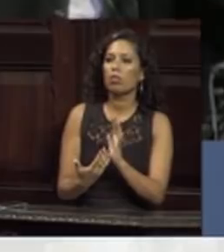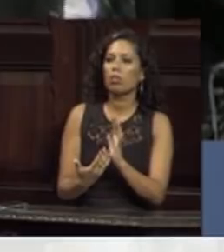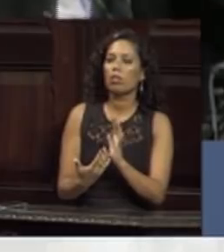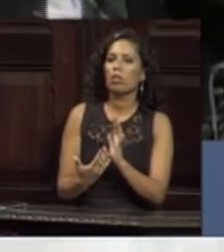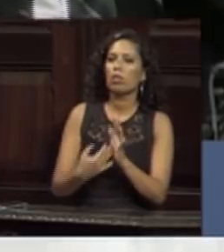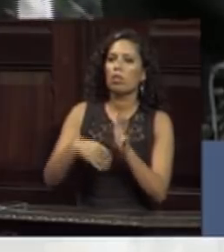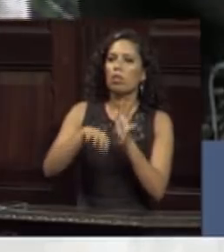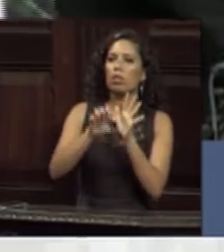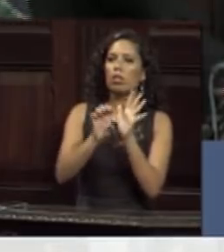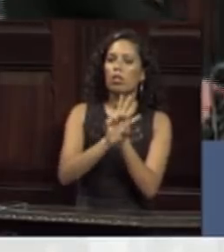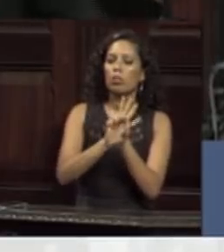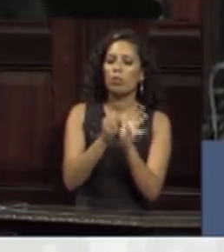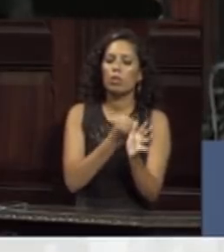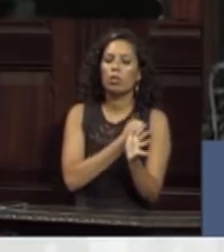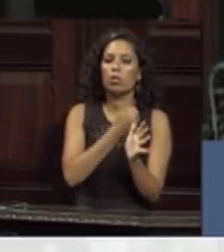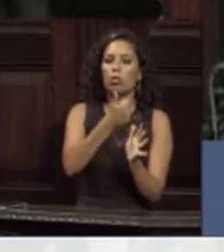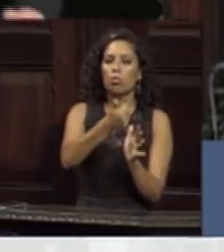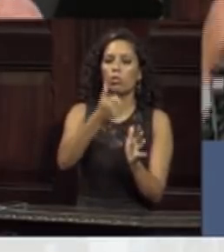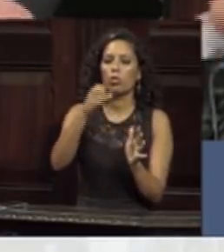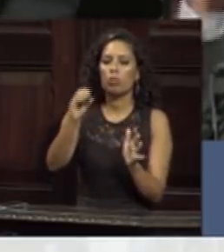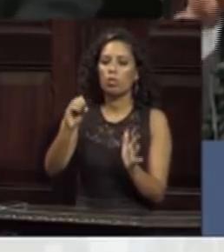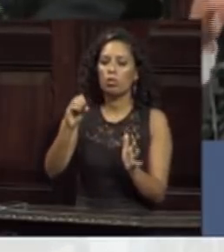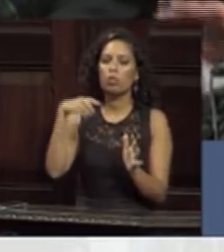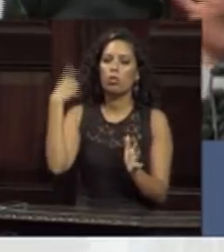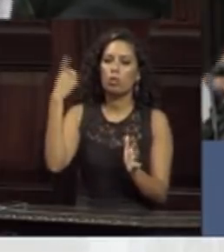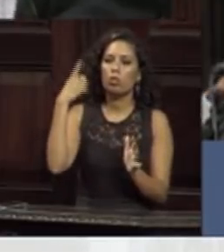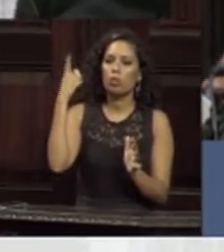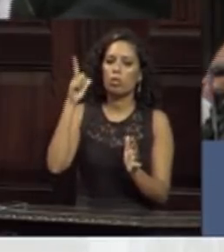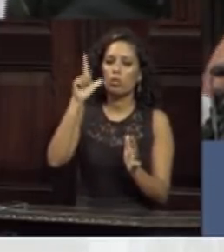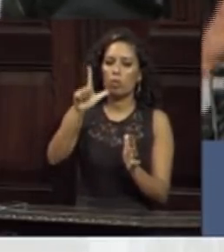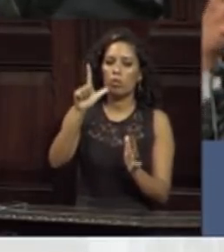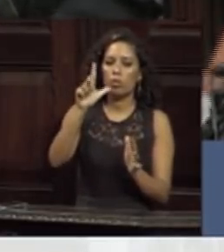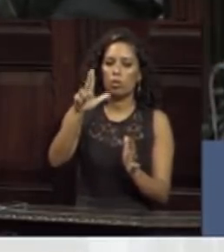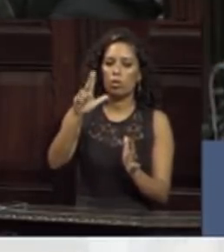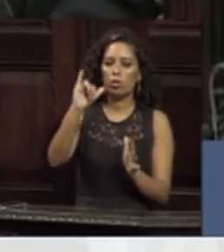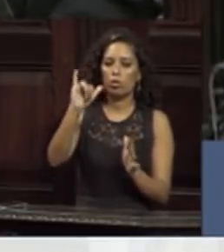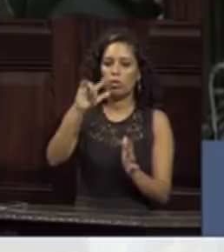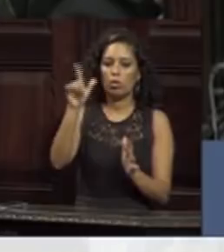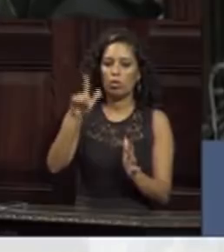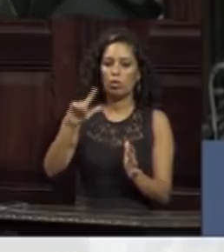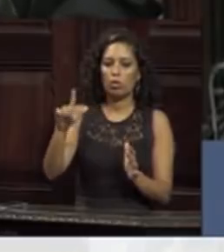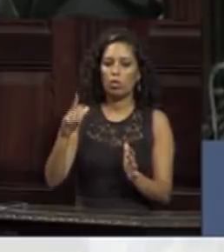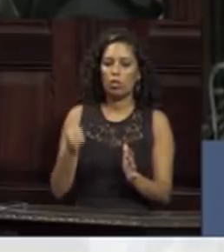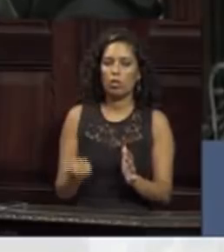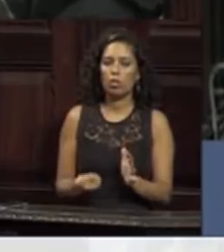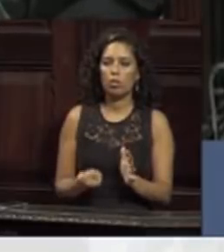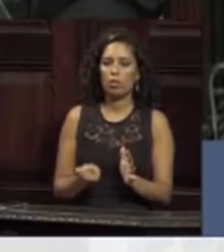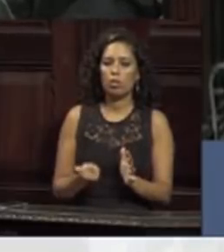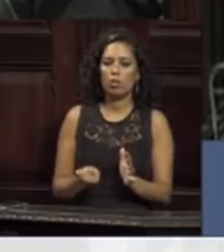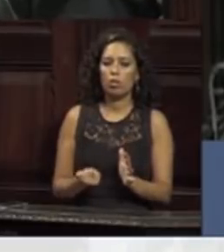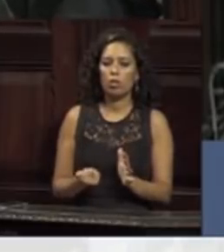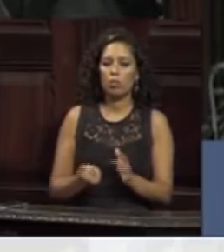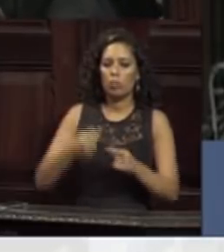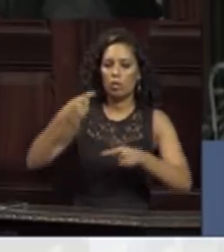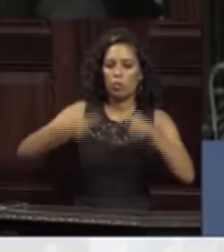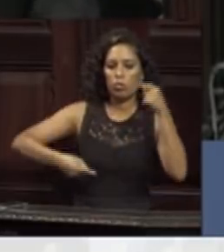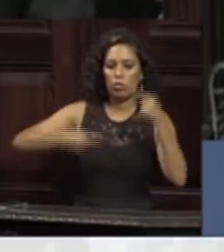da emenda modificativa número 10, deputado Luiz Martins, Paulo Ramos. Para discutir.